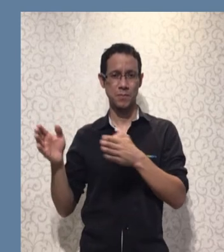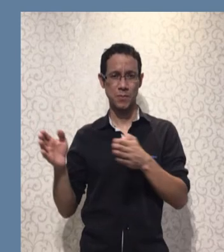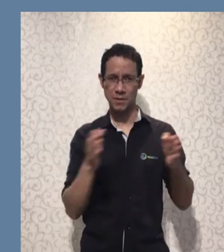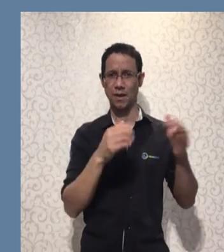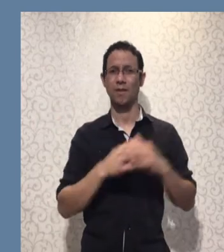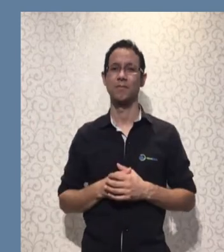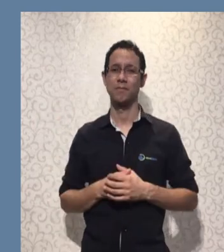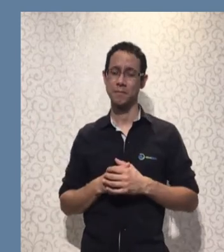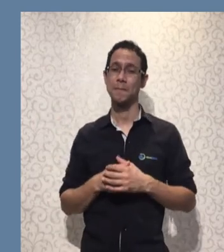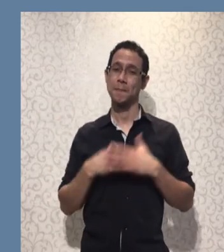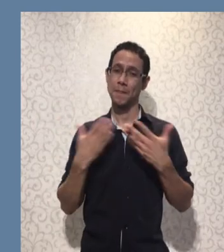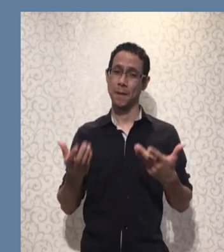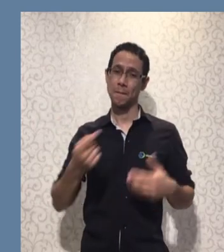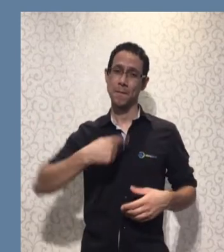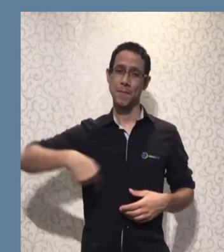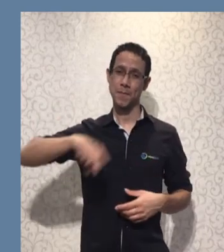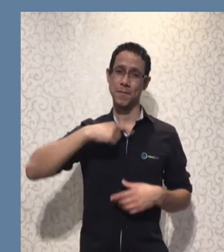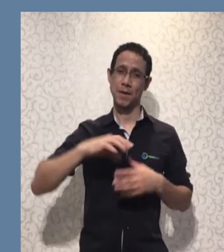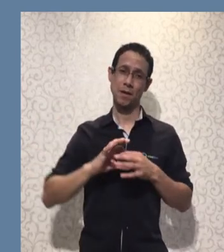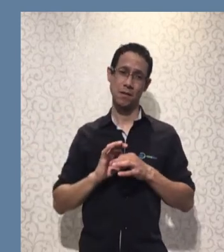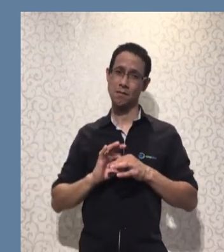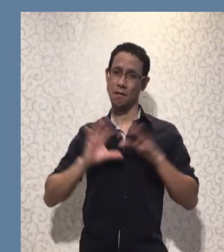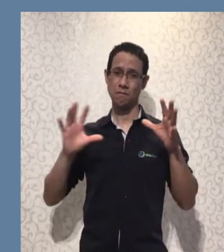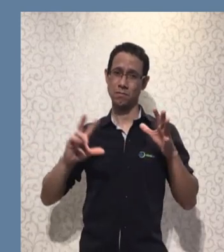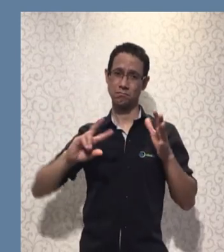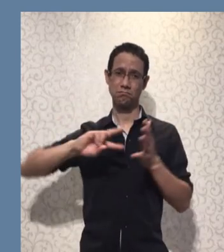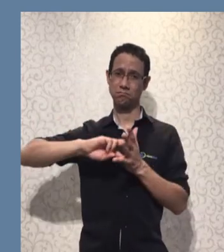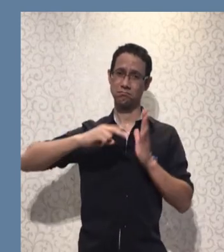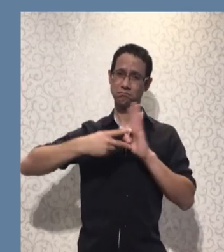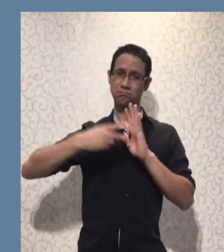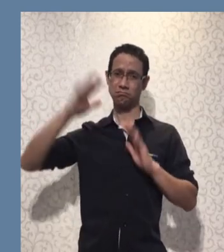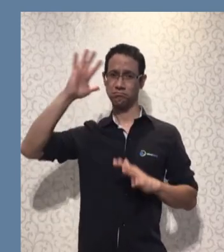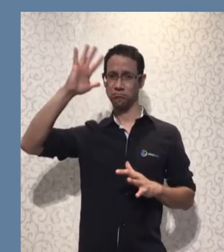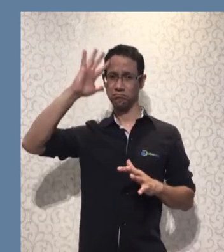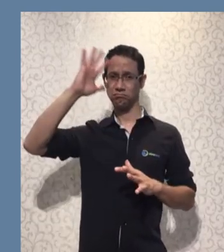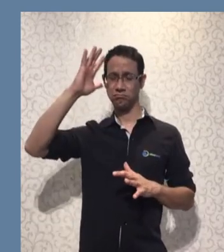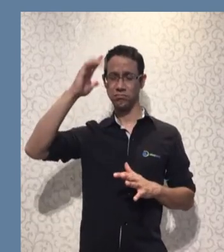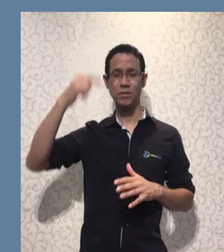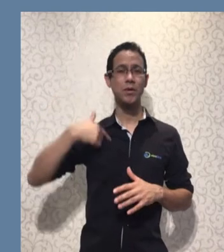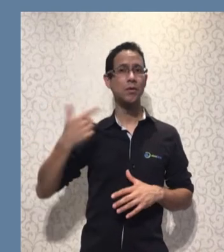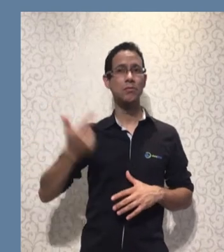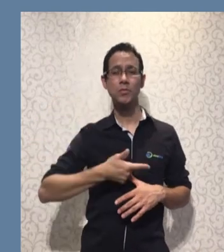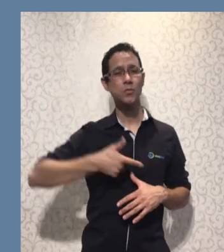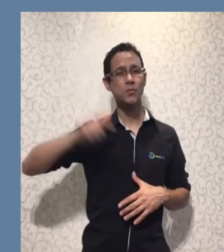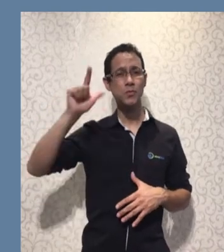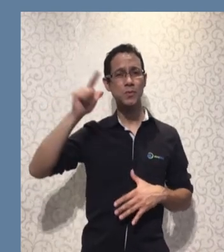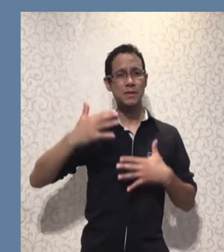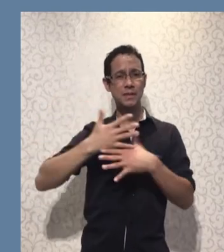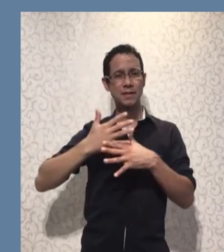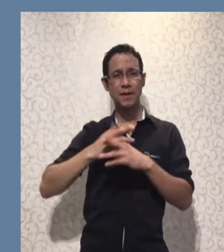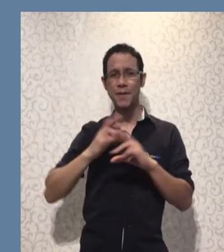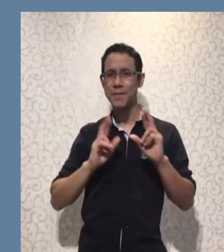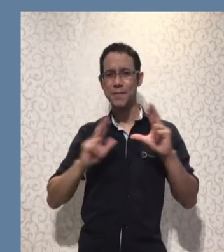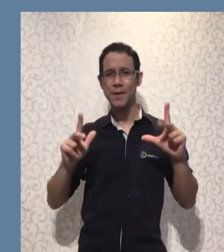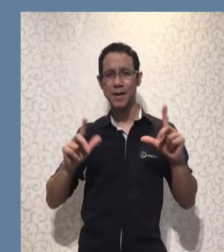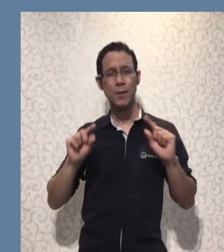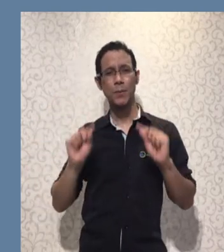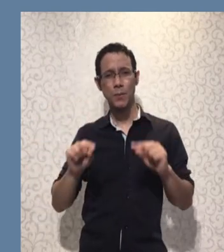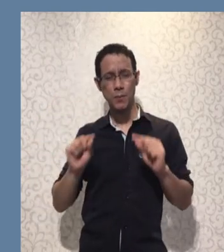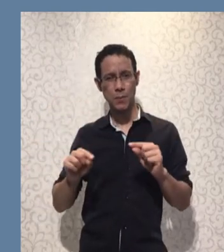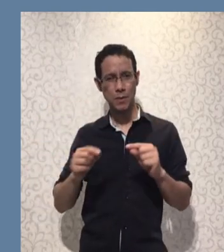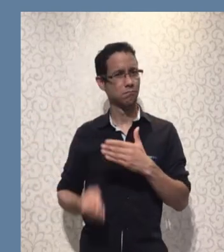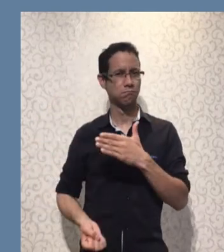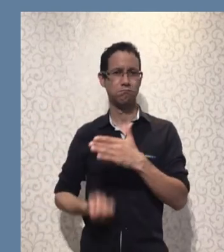de ressignificar e pensar que cidade eu refundaria hoje, se eu pudesse. Uhum. Então, eu acho que, assim,